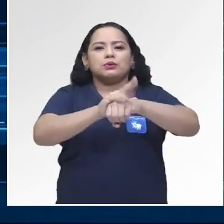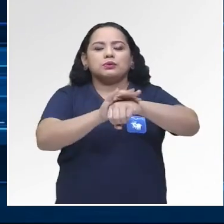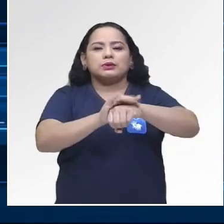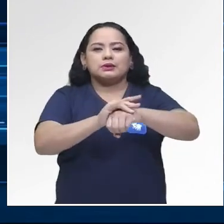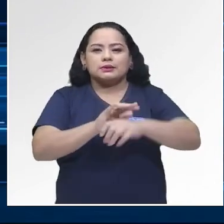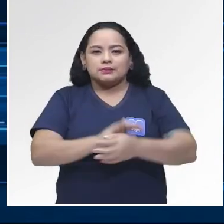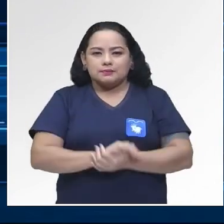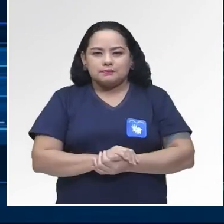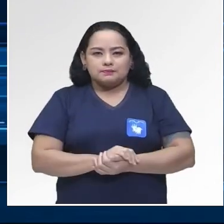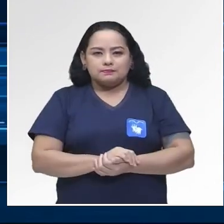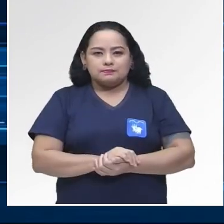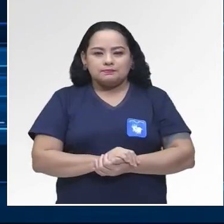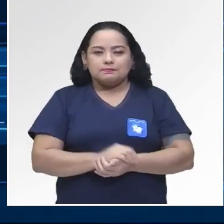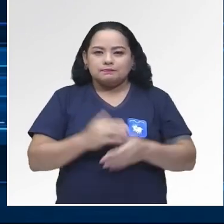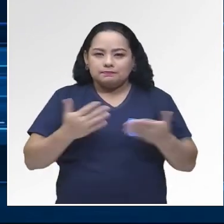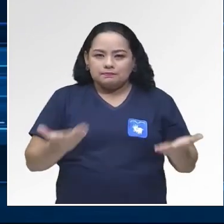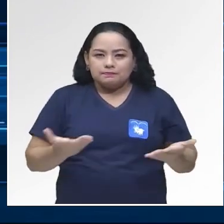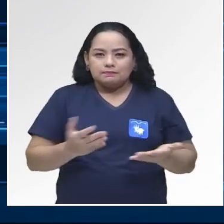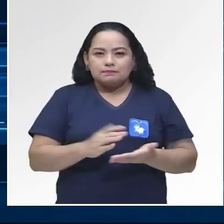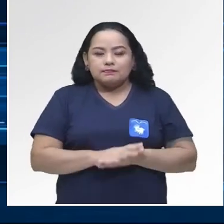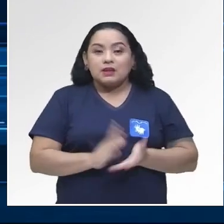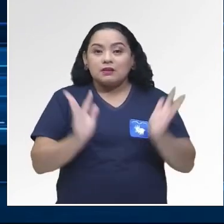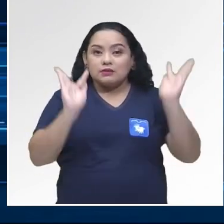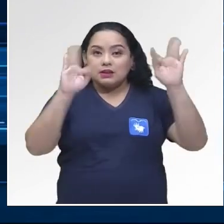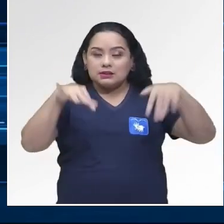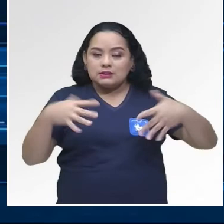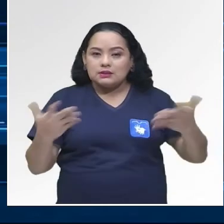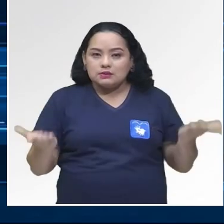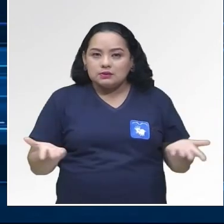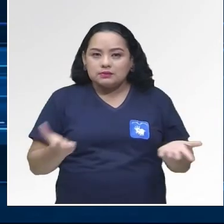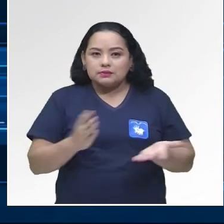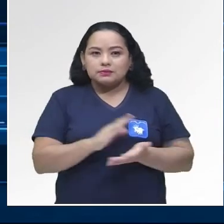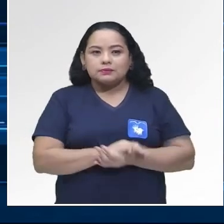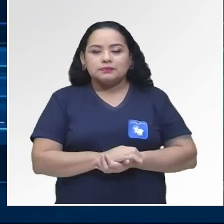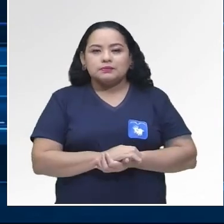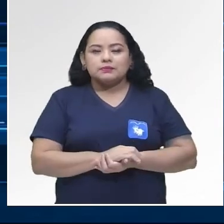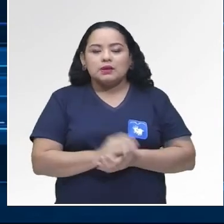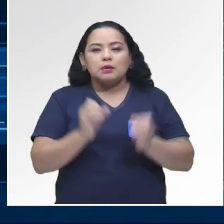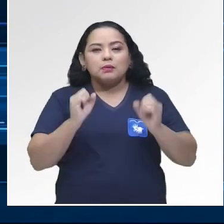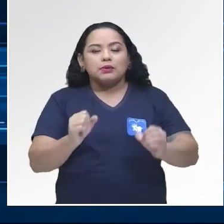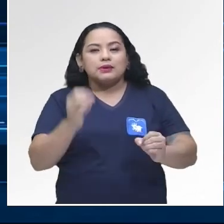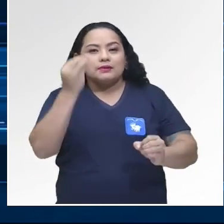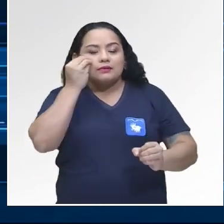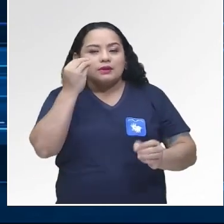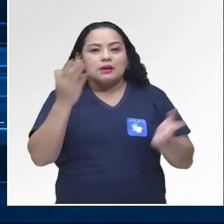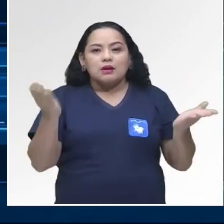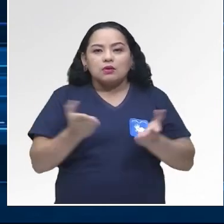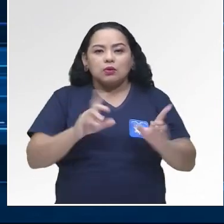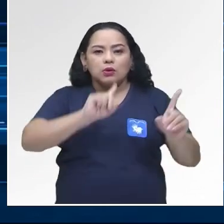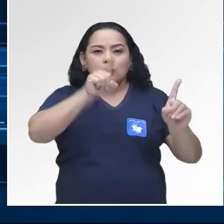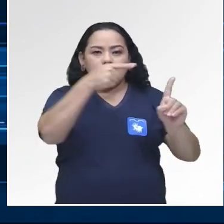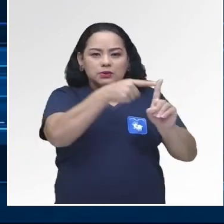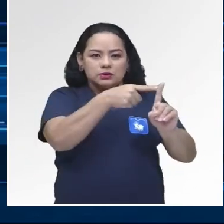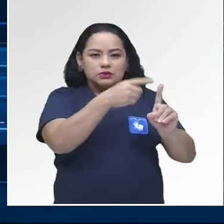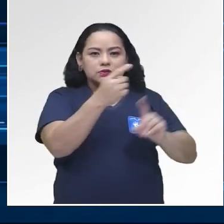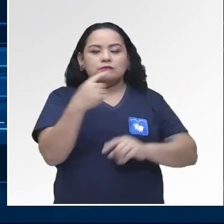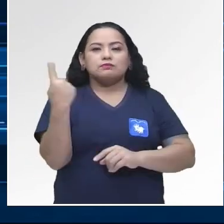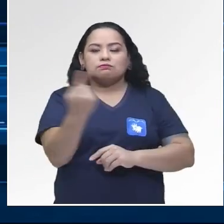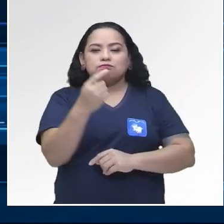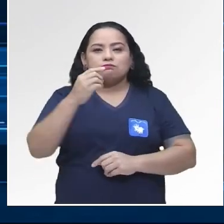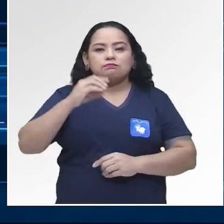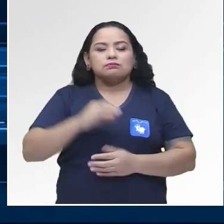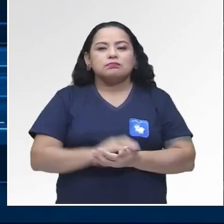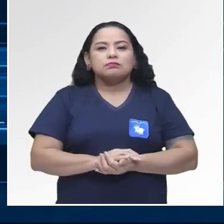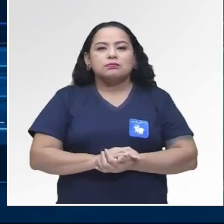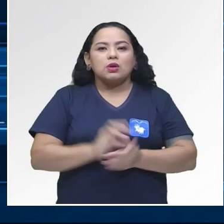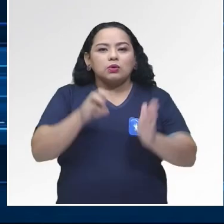doenças. É isso? E finalizando, né, nós podemos ver então que o objetivo então da ciência,